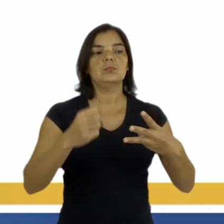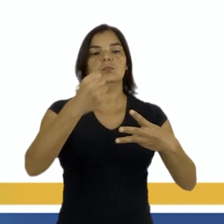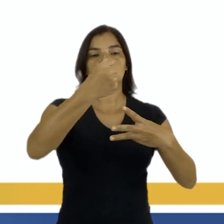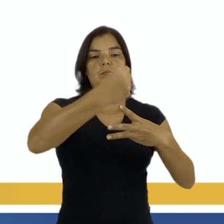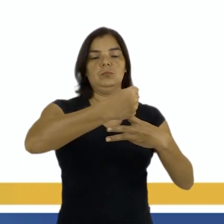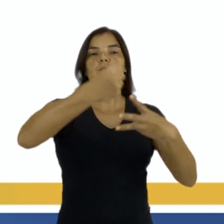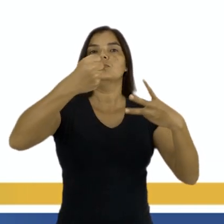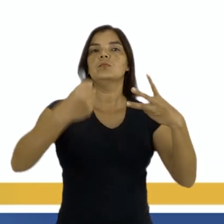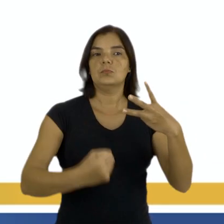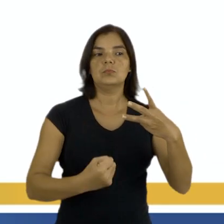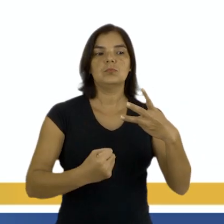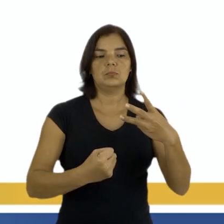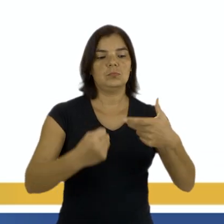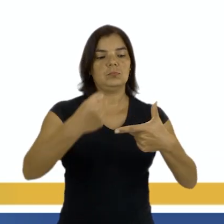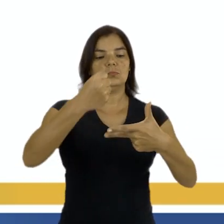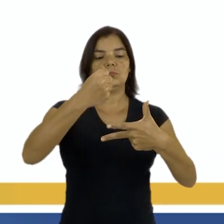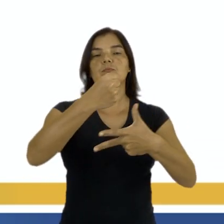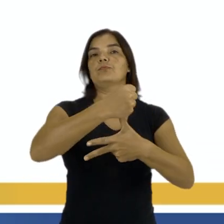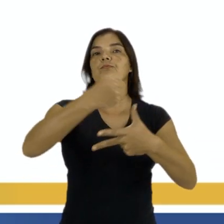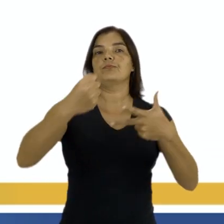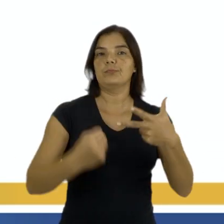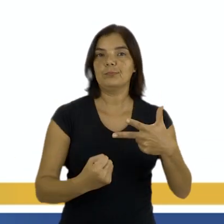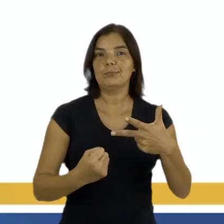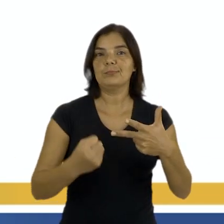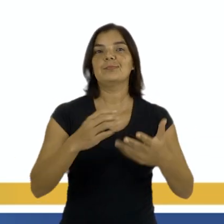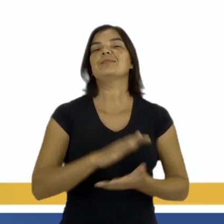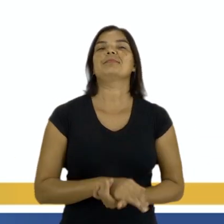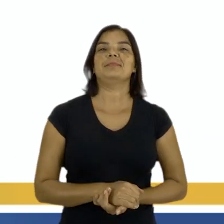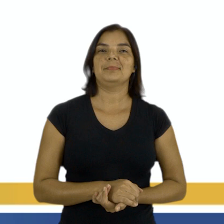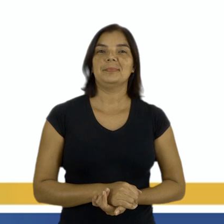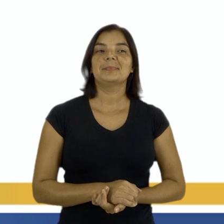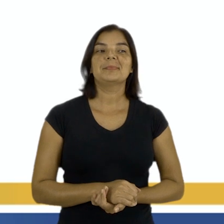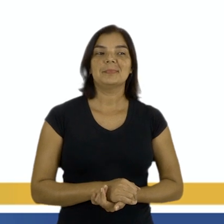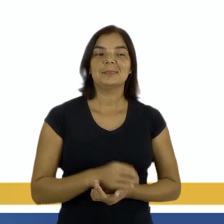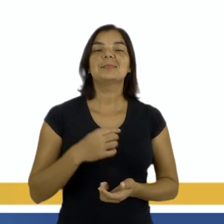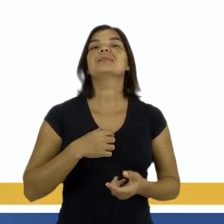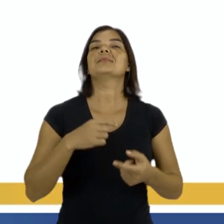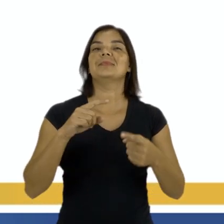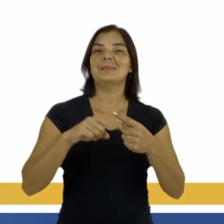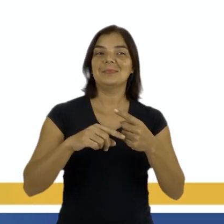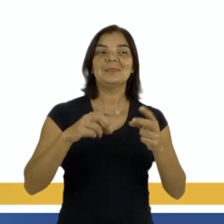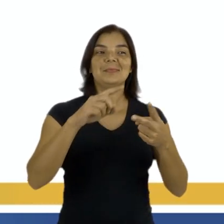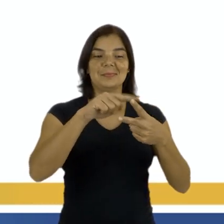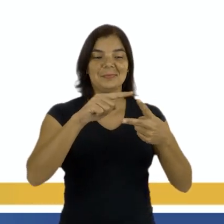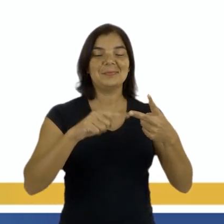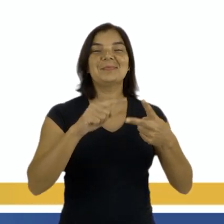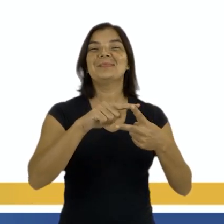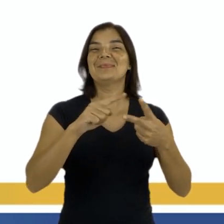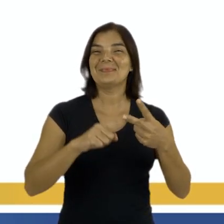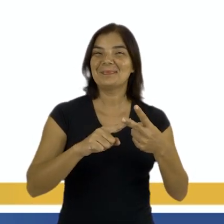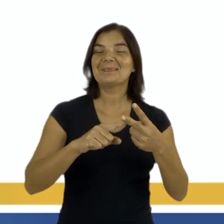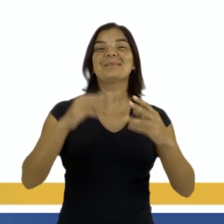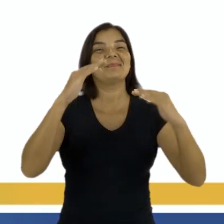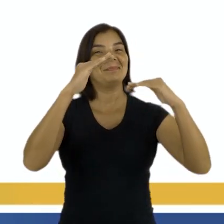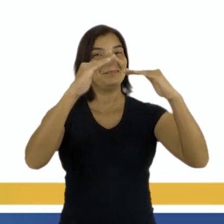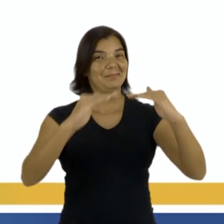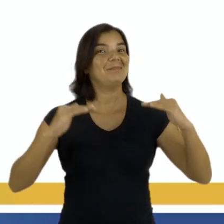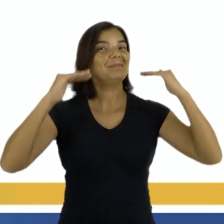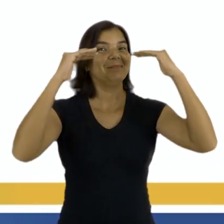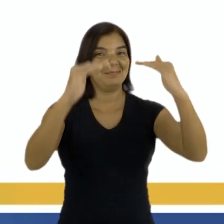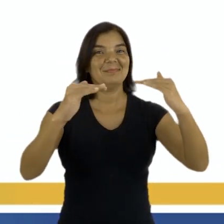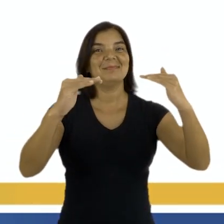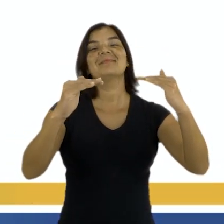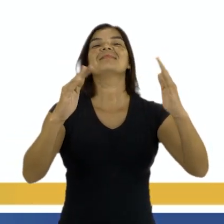judiciário, certo? Então, como eu falei, existem 2 tipos de soberania. A soberania garante, né, a autonomia desse